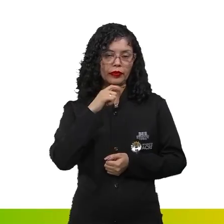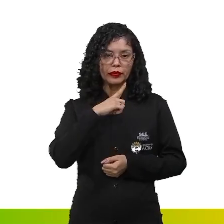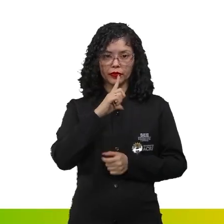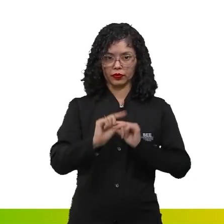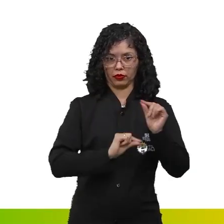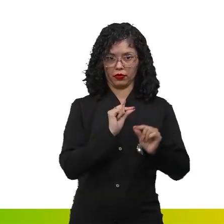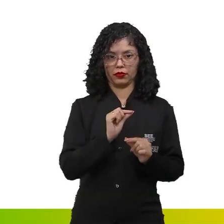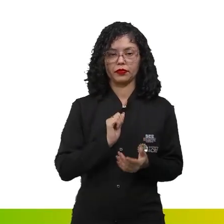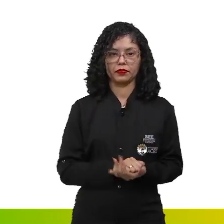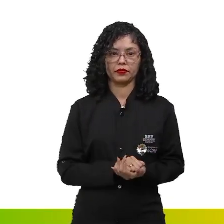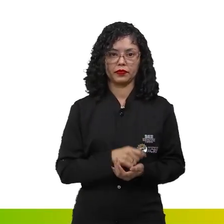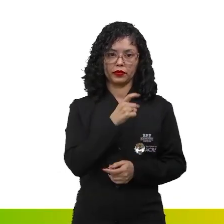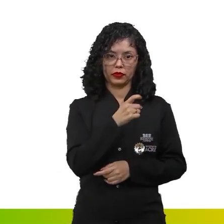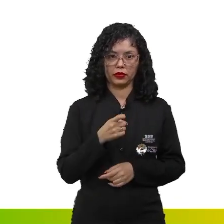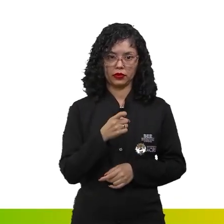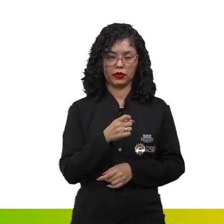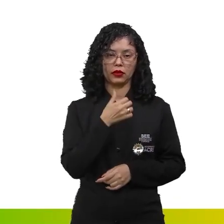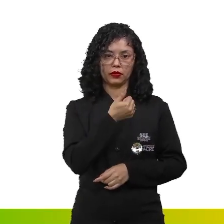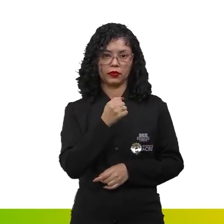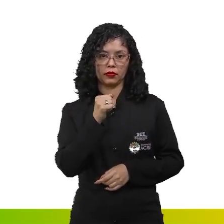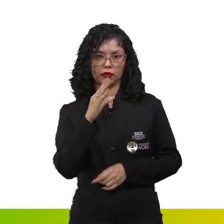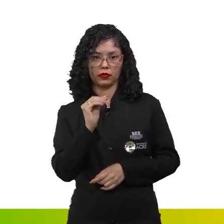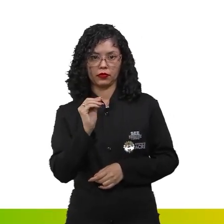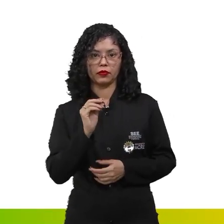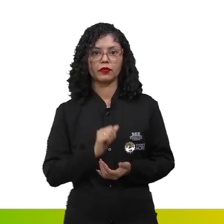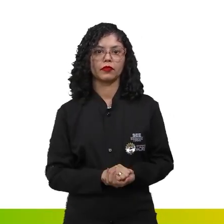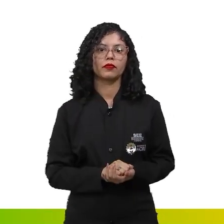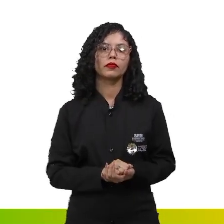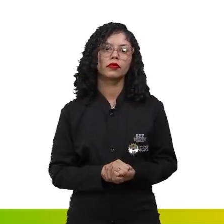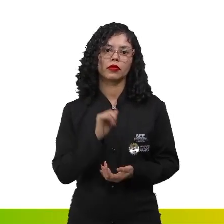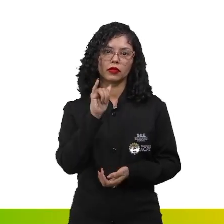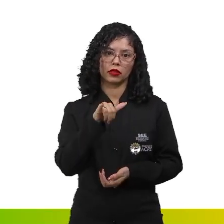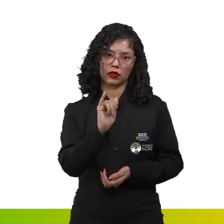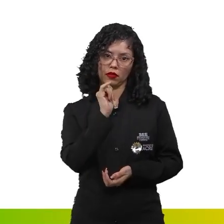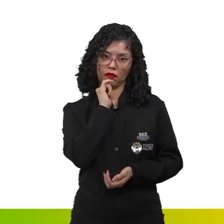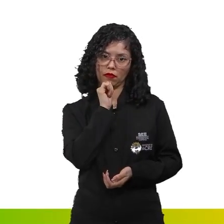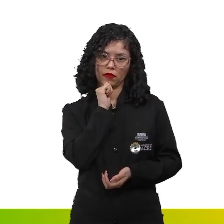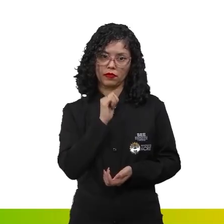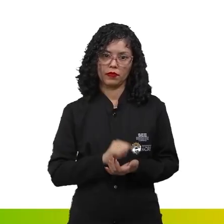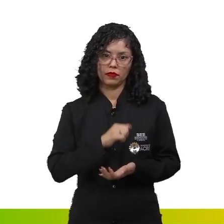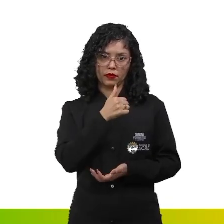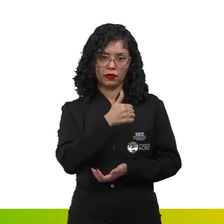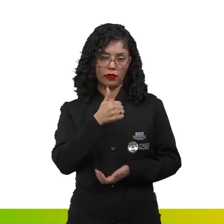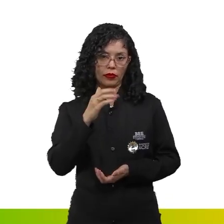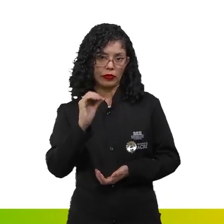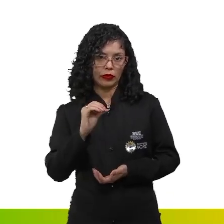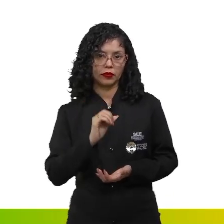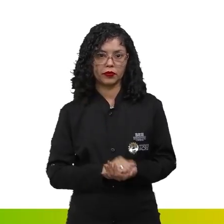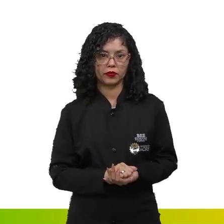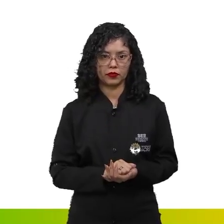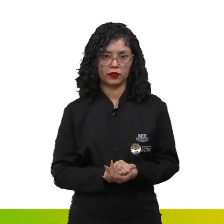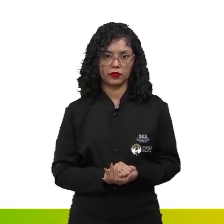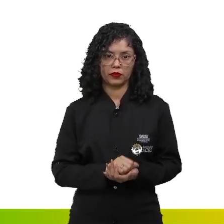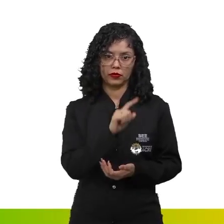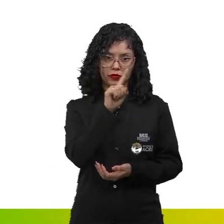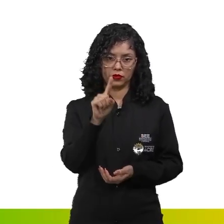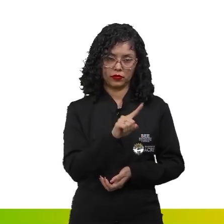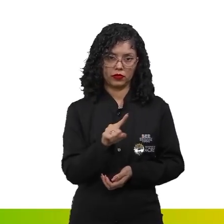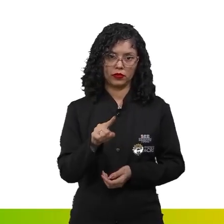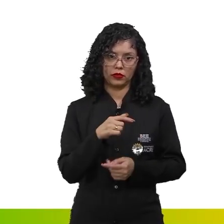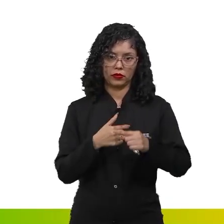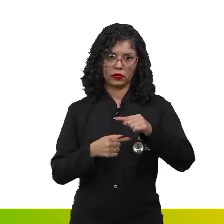seguinte: X sobre 180, Y sobre 110, Z